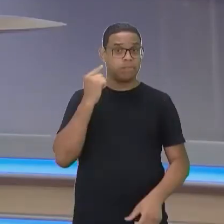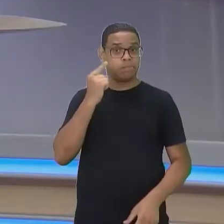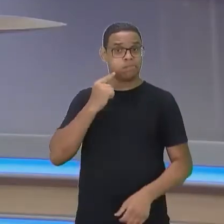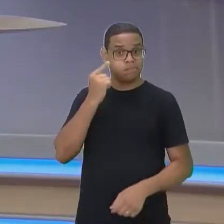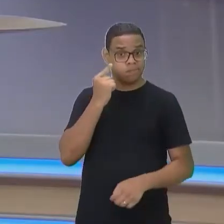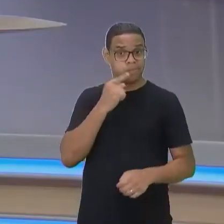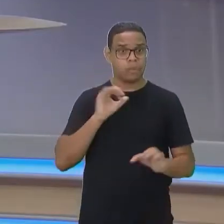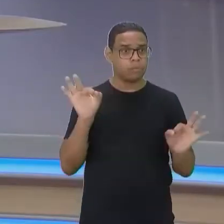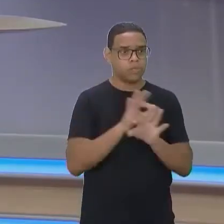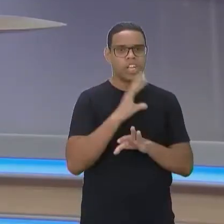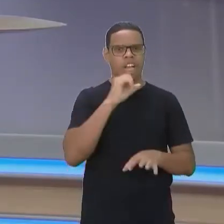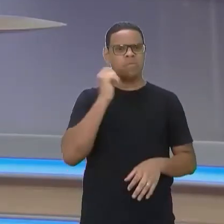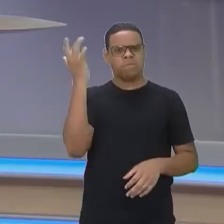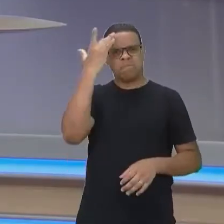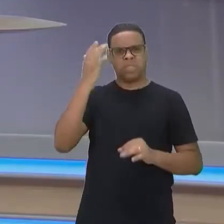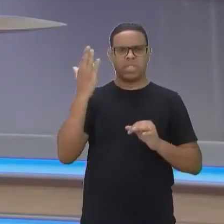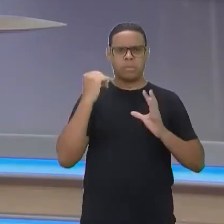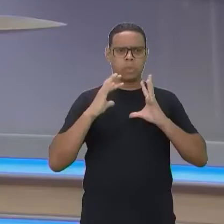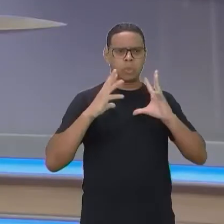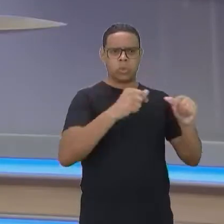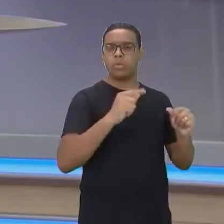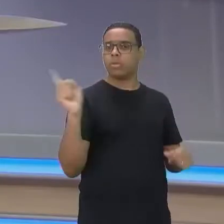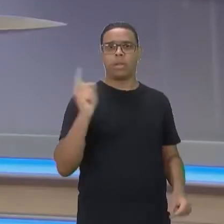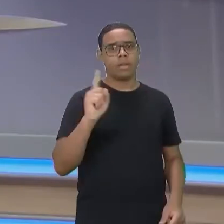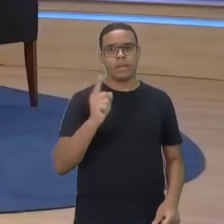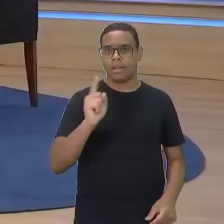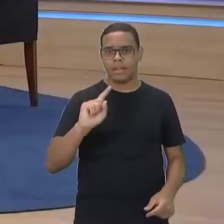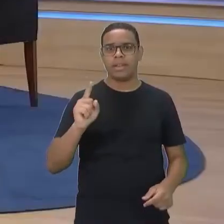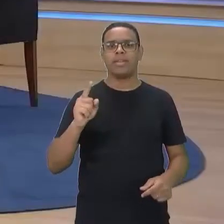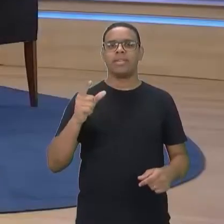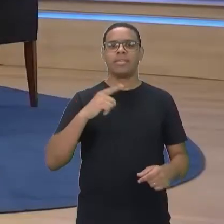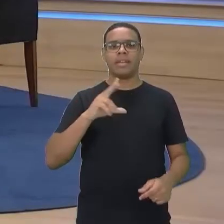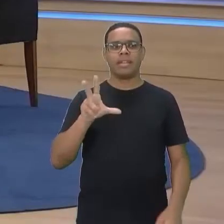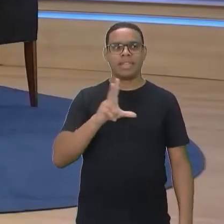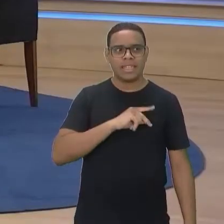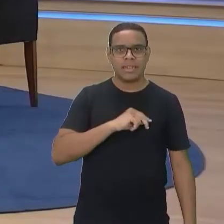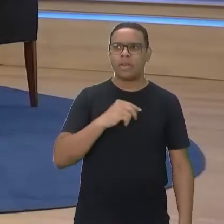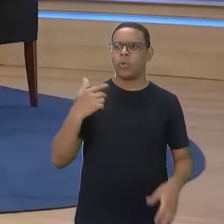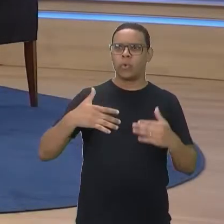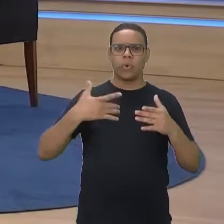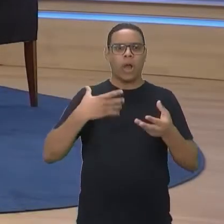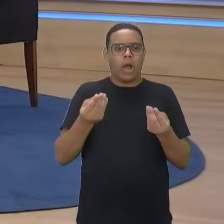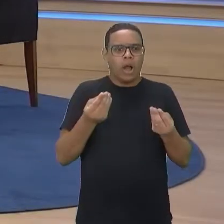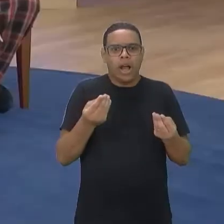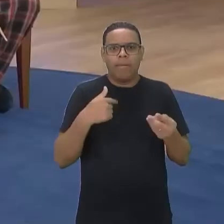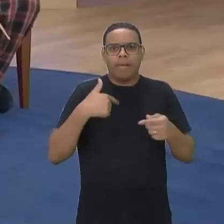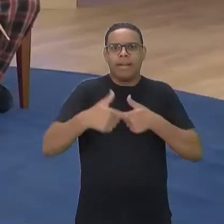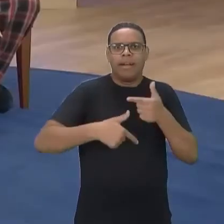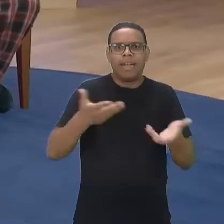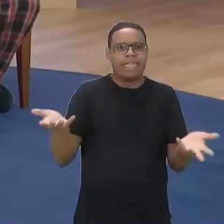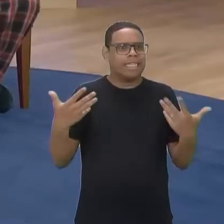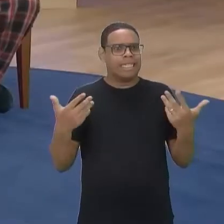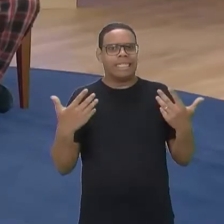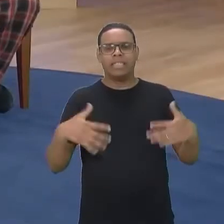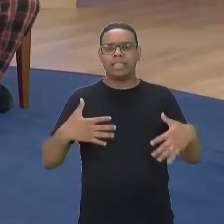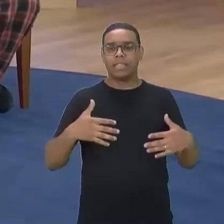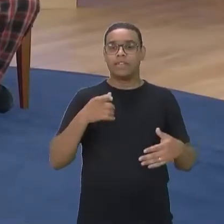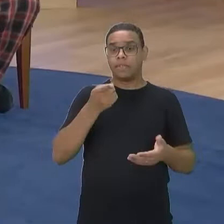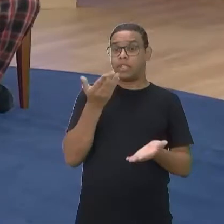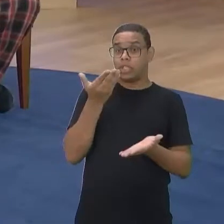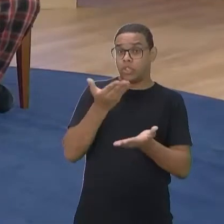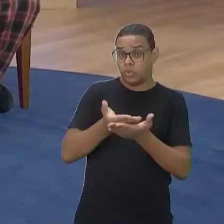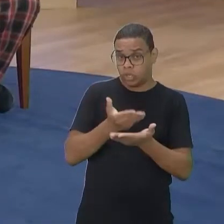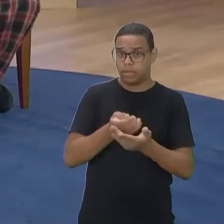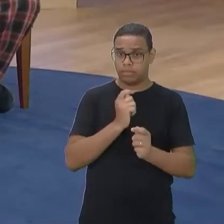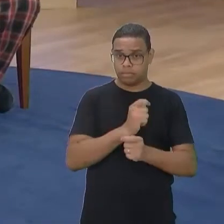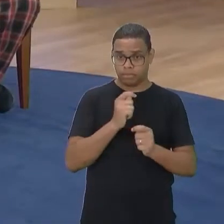advogado, assim. E não é. Você vai olhar e falar, meu Deus, o que eu estou fazendo aqui? Uma coisa é você estudar para ser